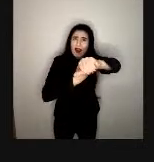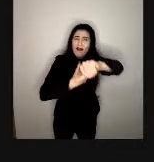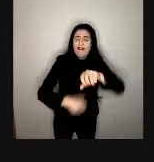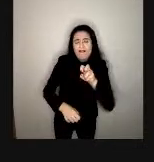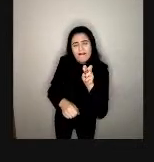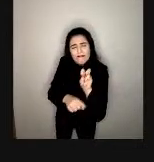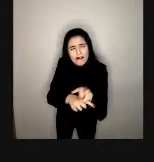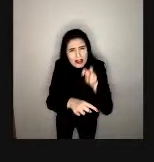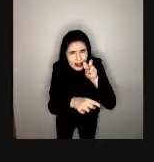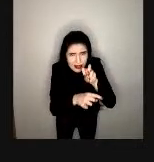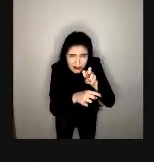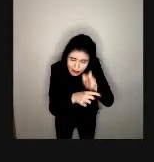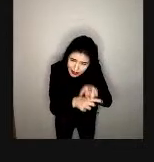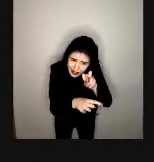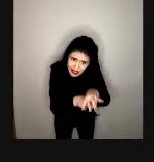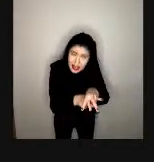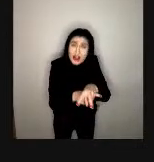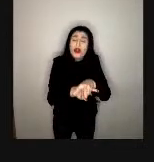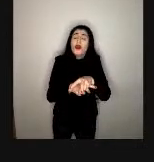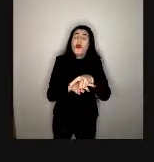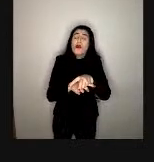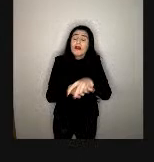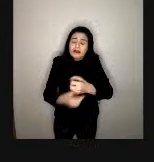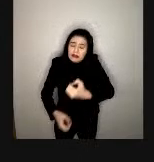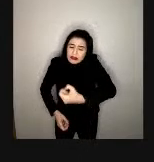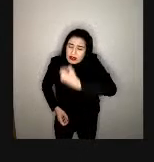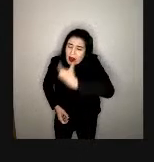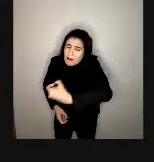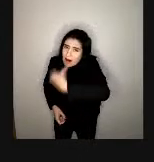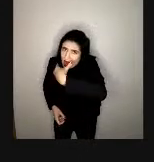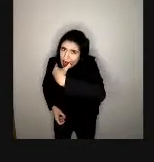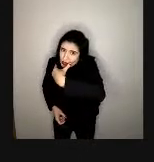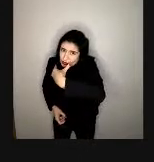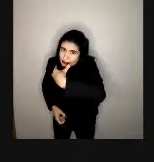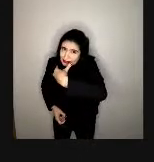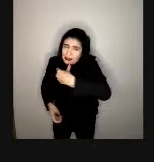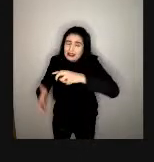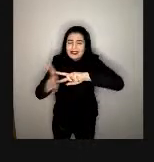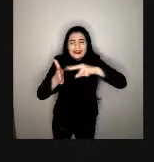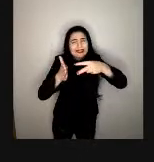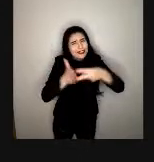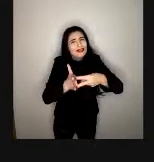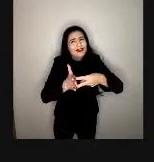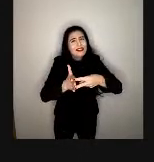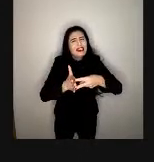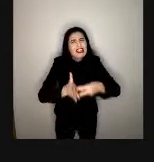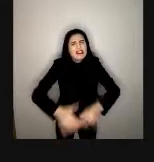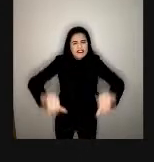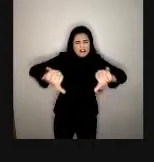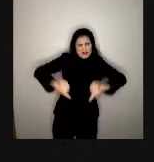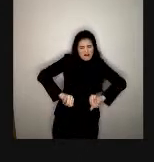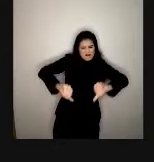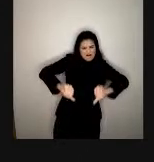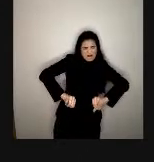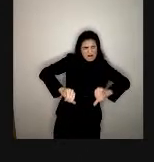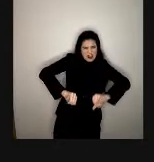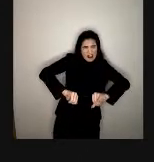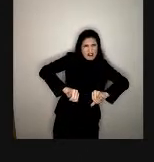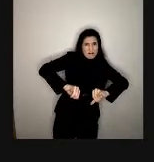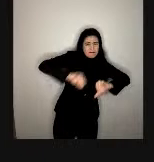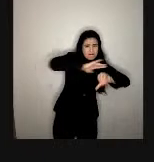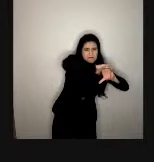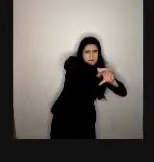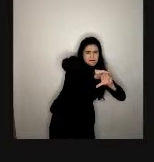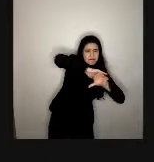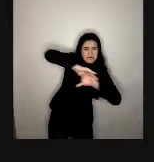Então vamos tentar tirar isso da teoria e colocar na prática, depois que a gente chorar, tudo que tiver para chorar. E realmente, minha